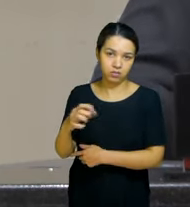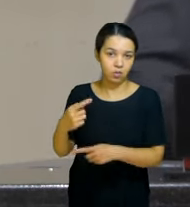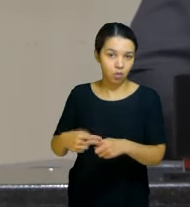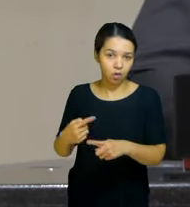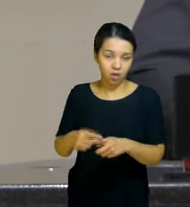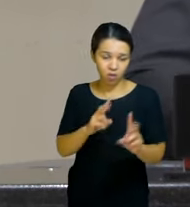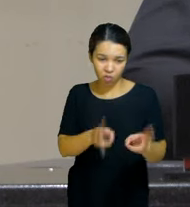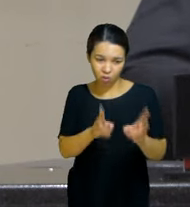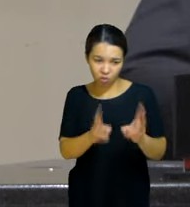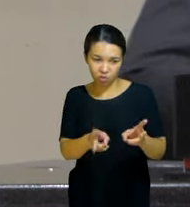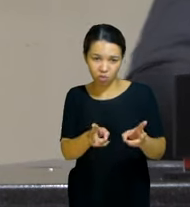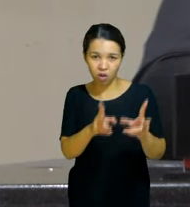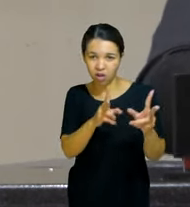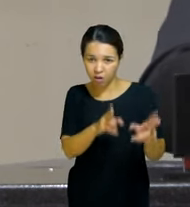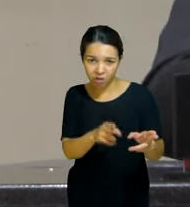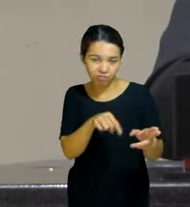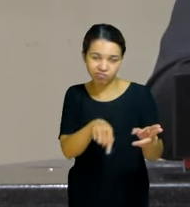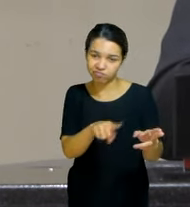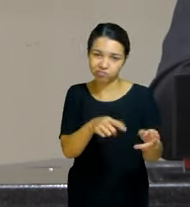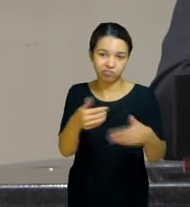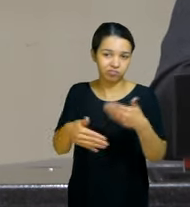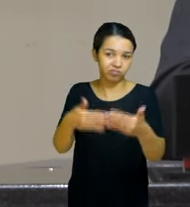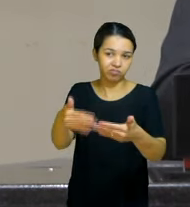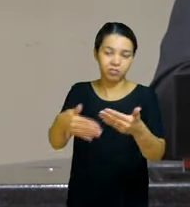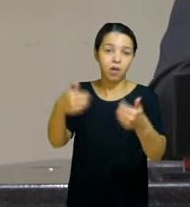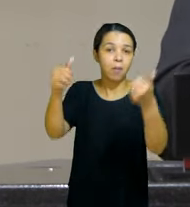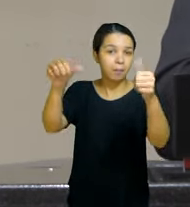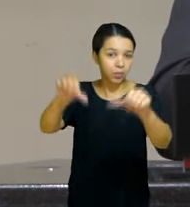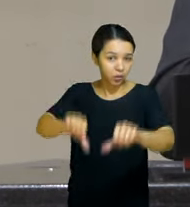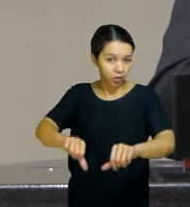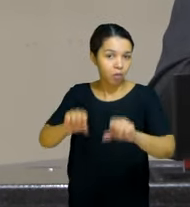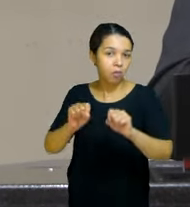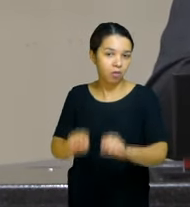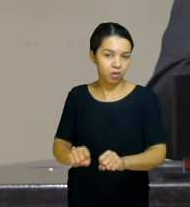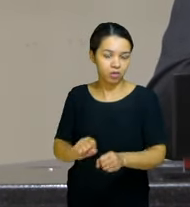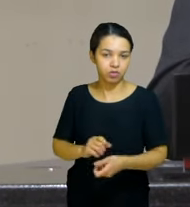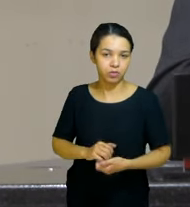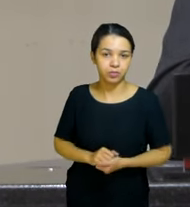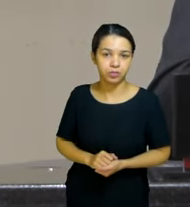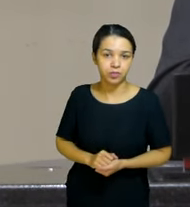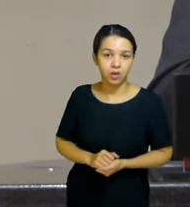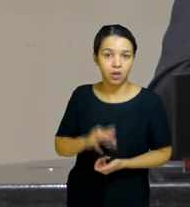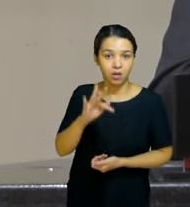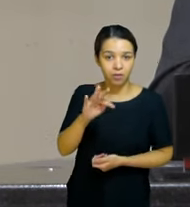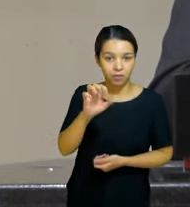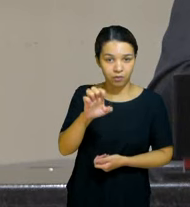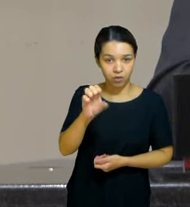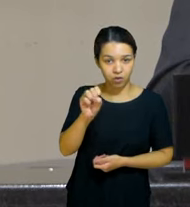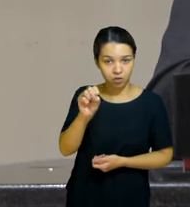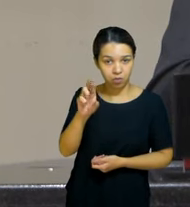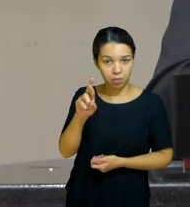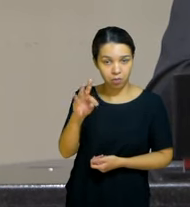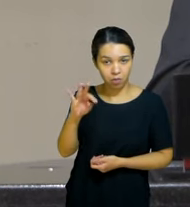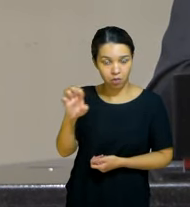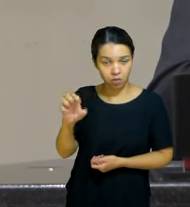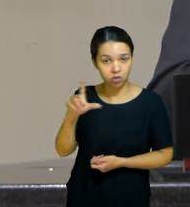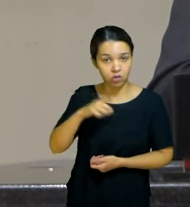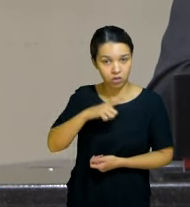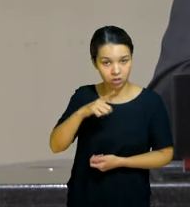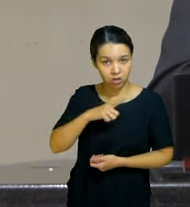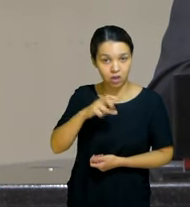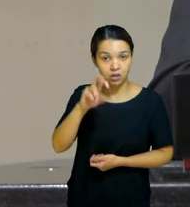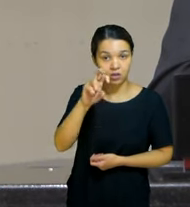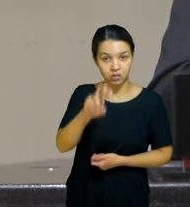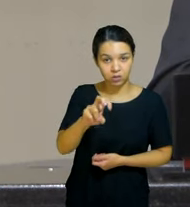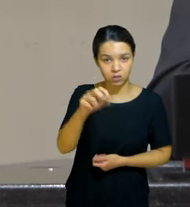certo. Vai acontecer coisas muito piores do que aconteceu disso. Porque a FESPORT tem um quadro de